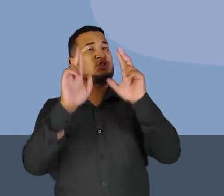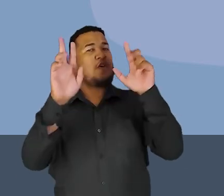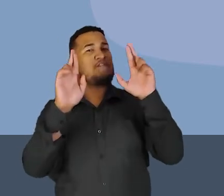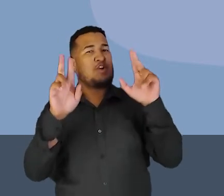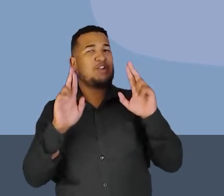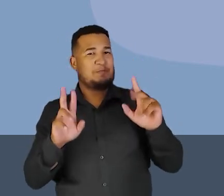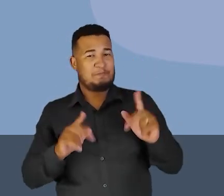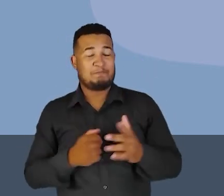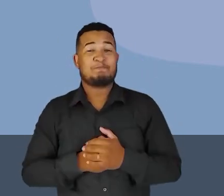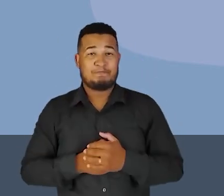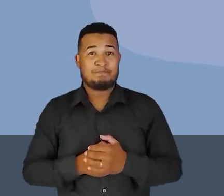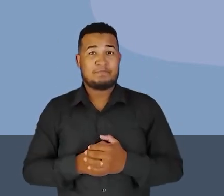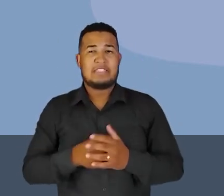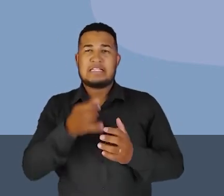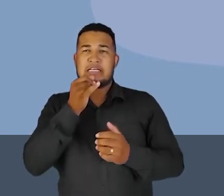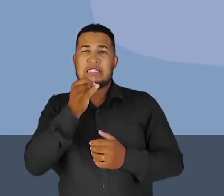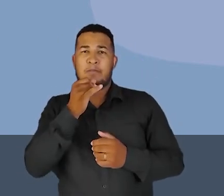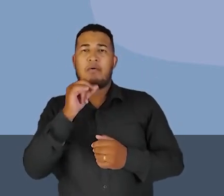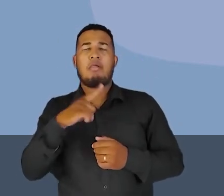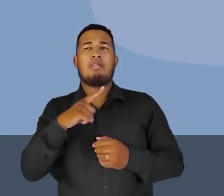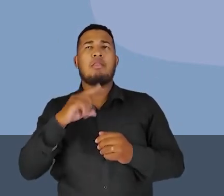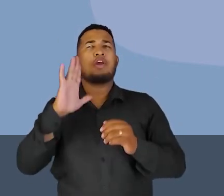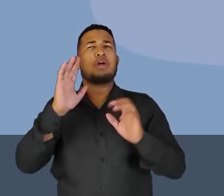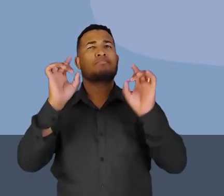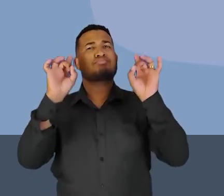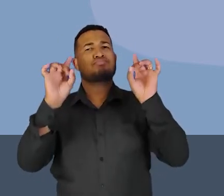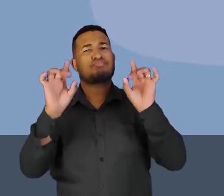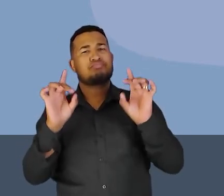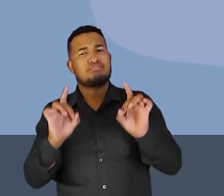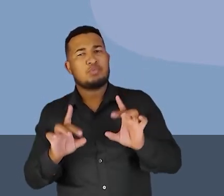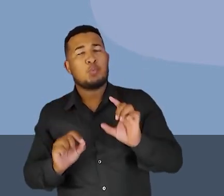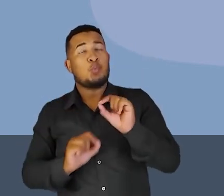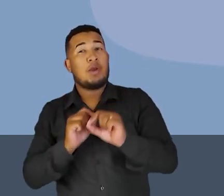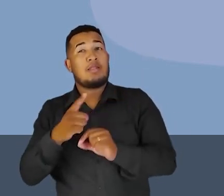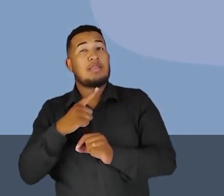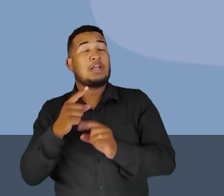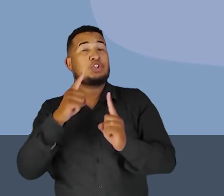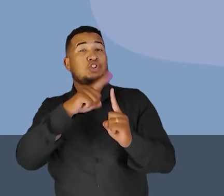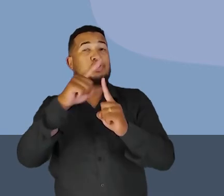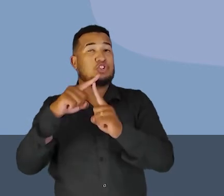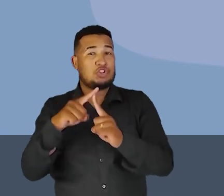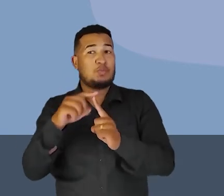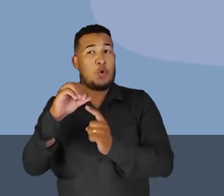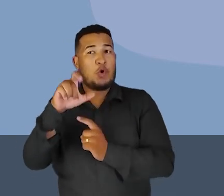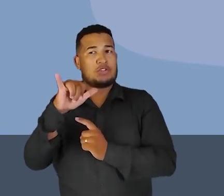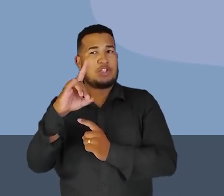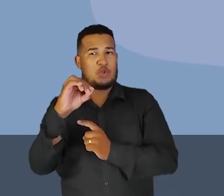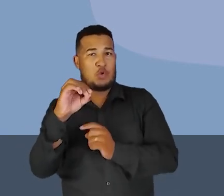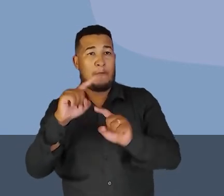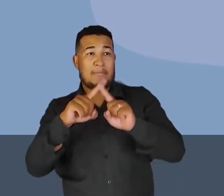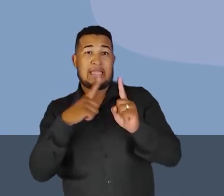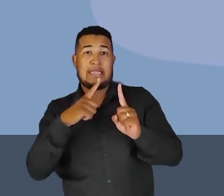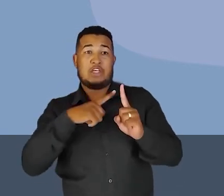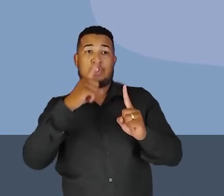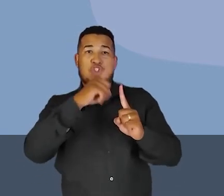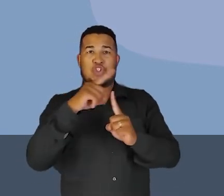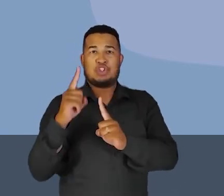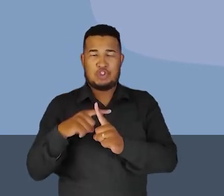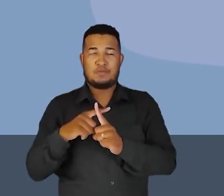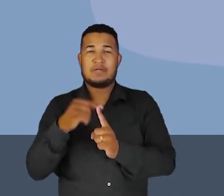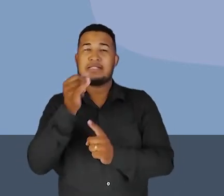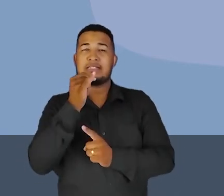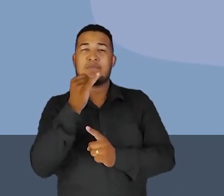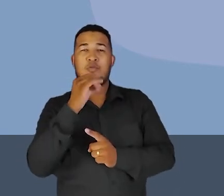aí anteriormente. Sódio, cálcio e alumínio formam só um tipo de óxido. Mas existem 2 óxidos de carbono, por